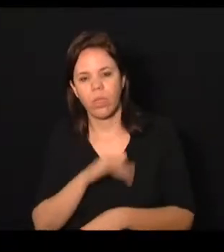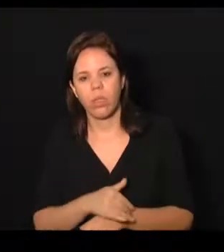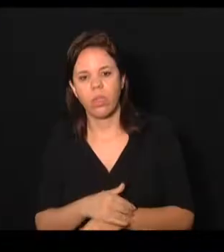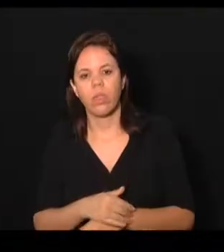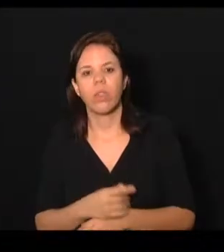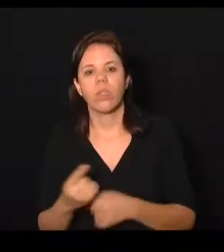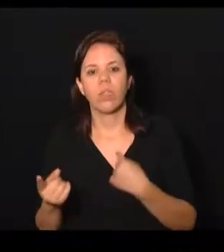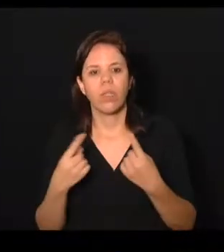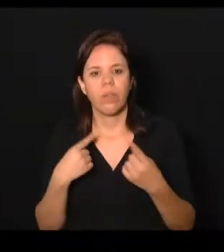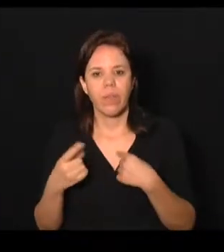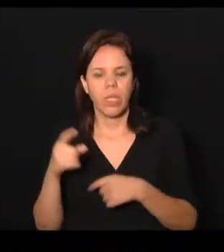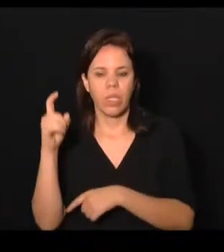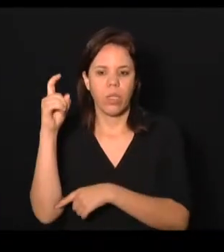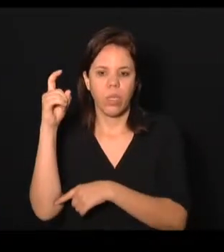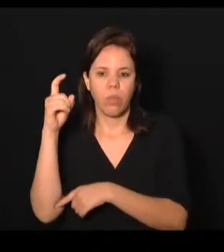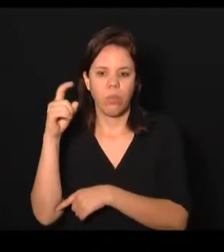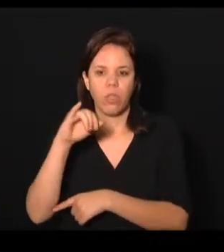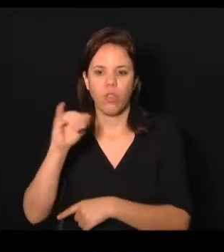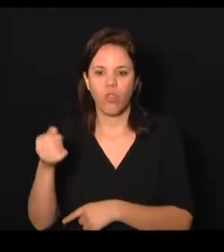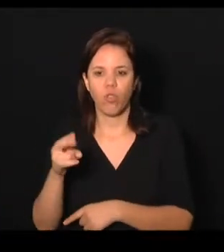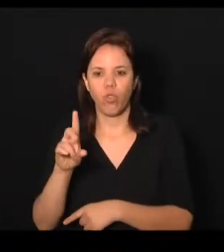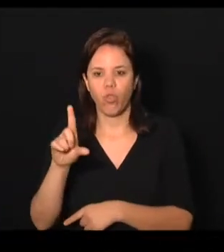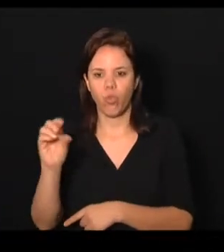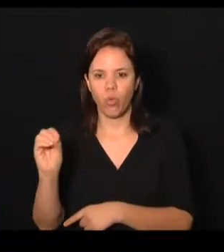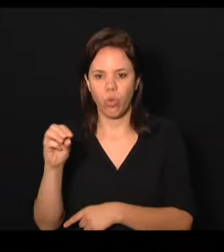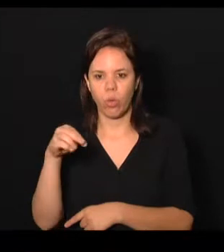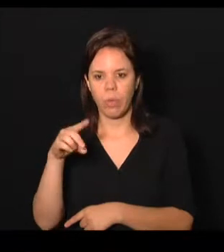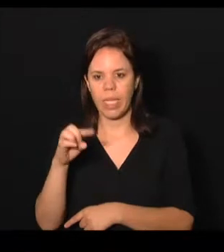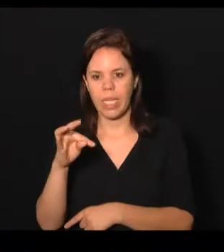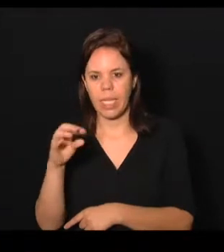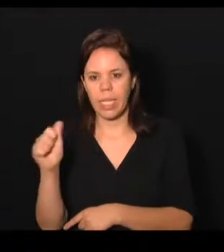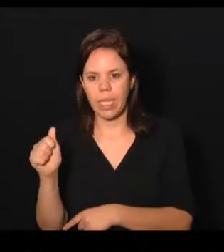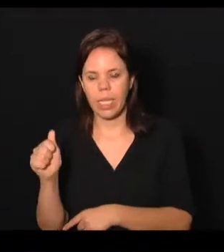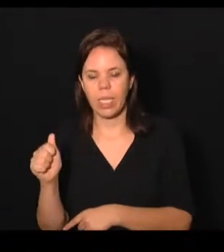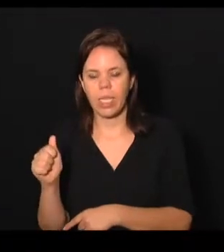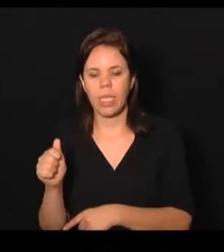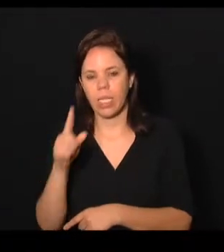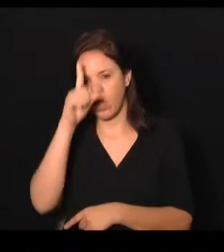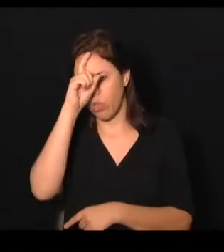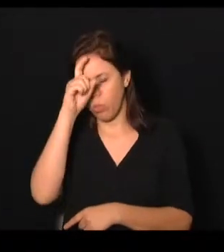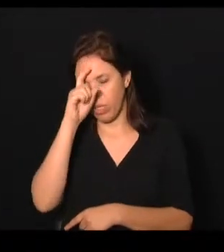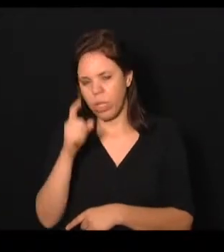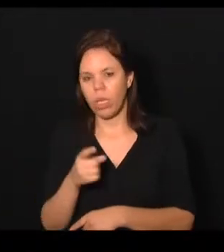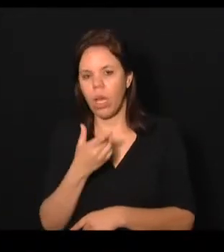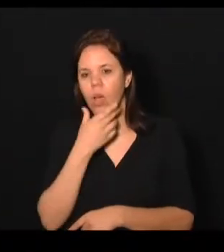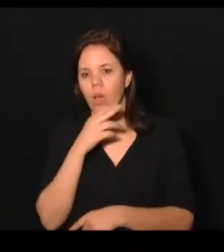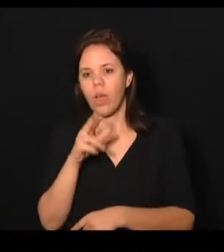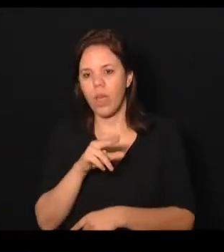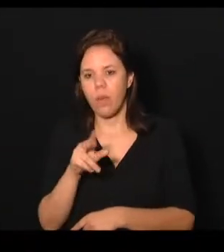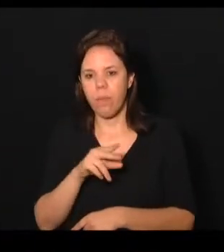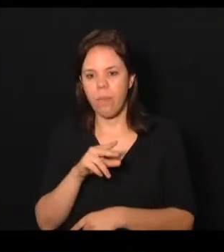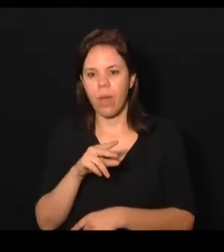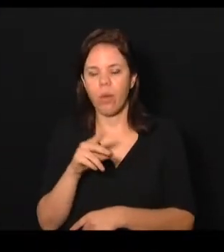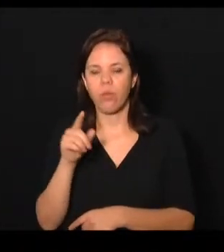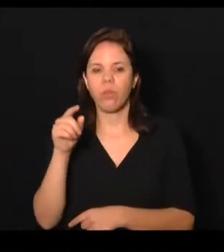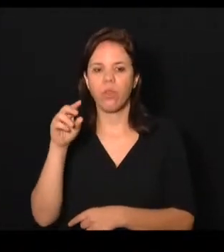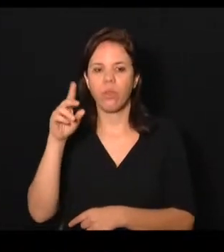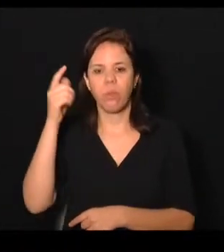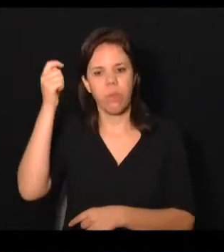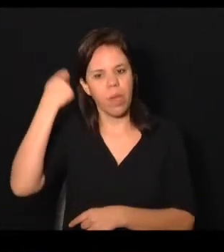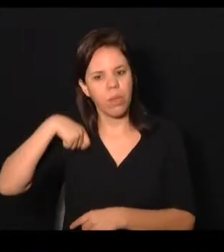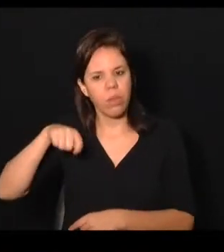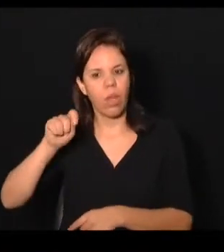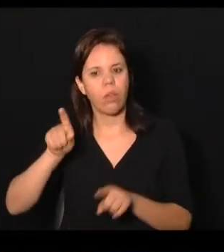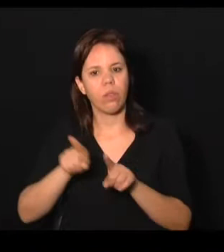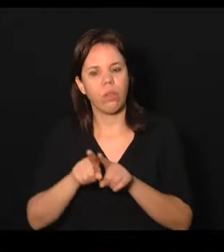de Mesquita, número 571, anexo ao Hospital Irmãos Penteado, no bairro Cambuí. E tem o